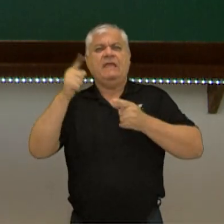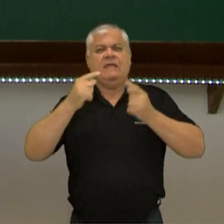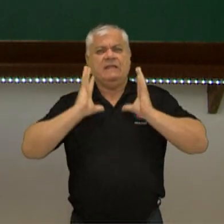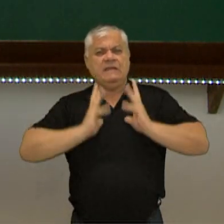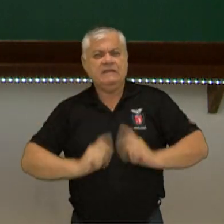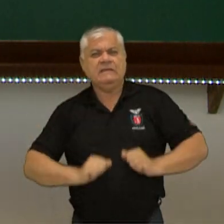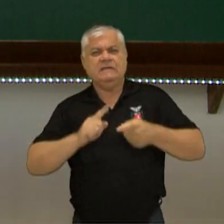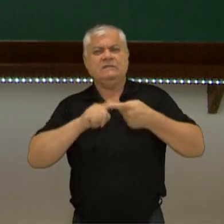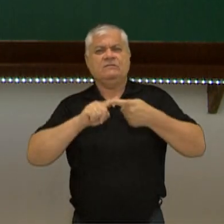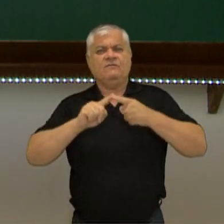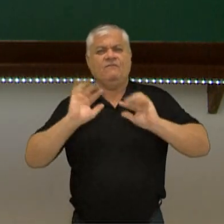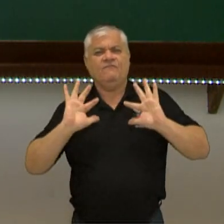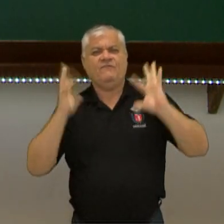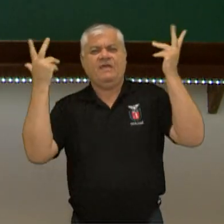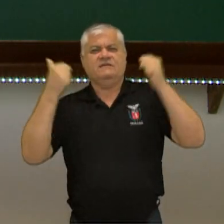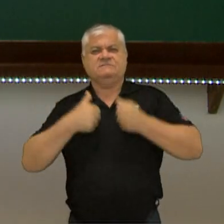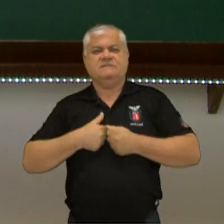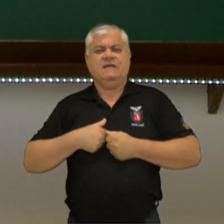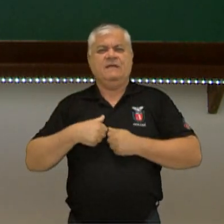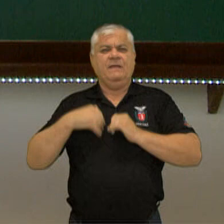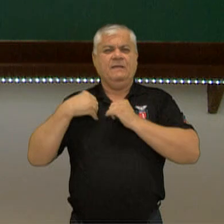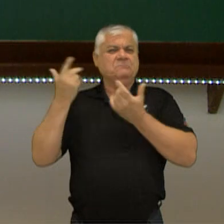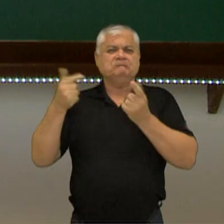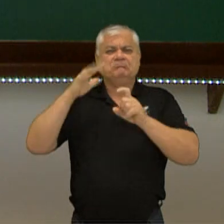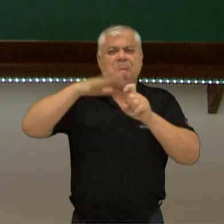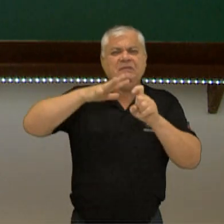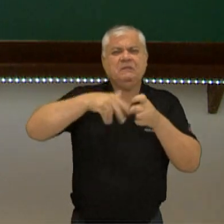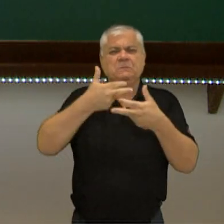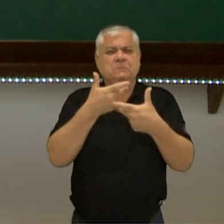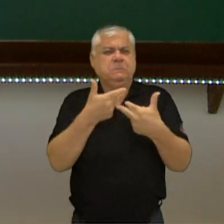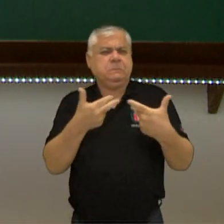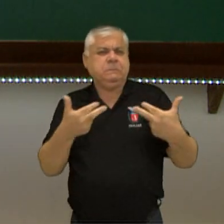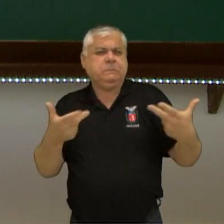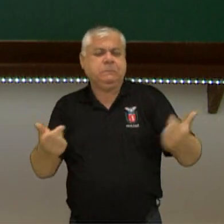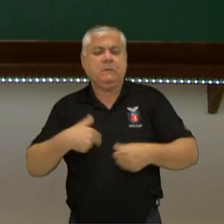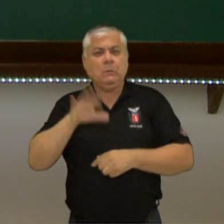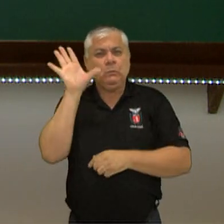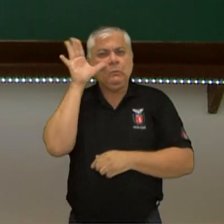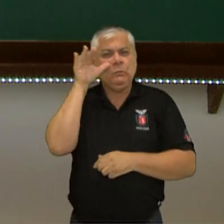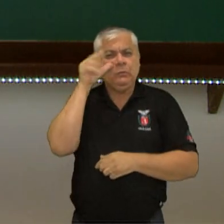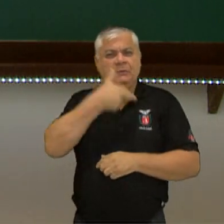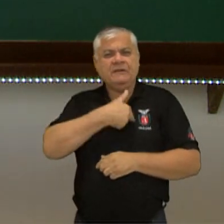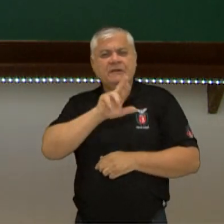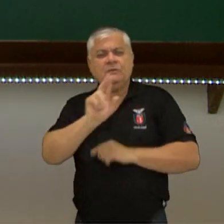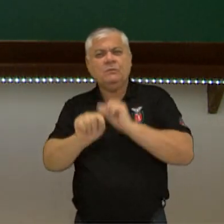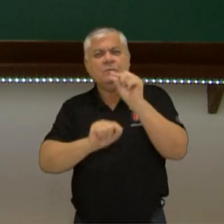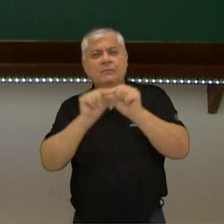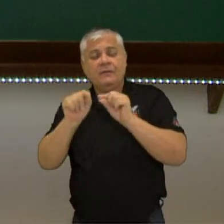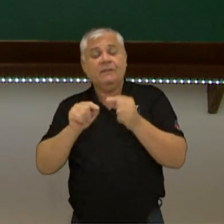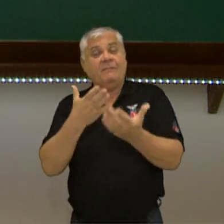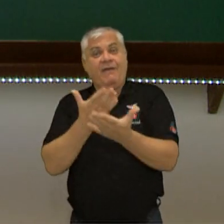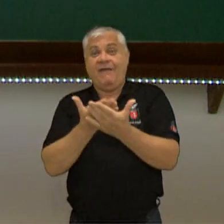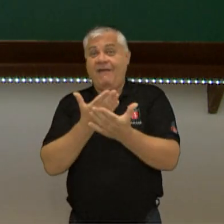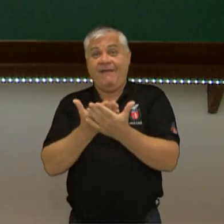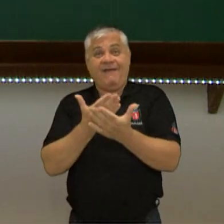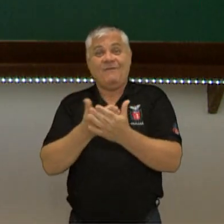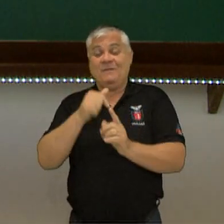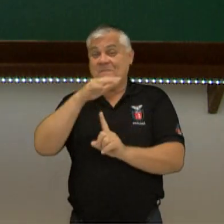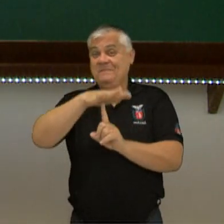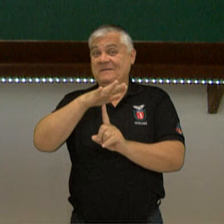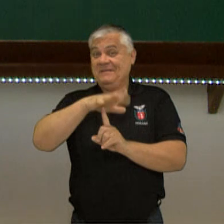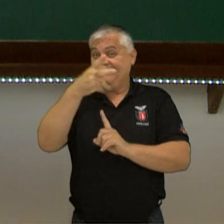festas, enfim, conhecer a pluralidade religiosa por meio da nossa aula Paraná, por meio das aulas remotas, mas também pelas